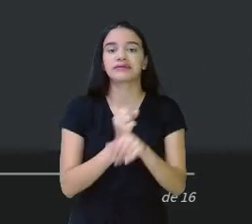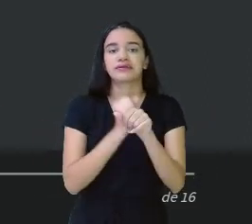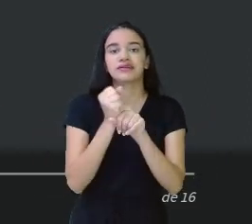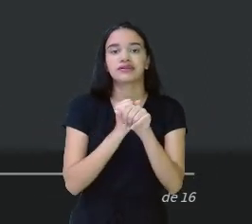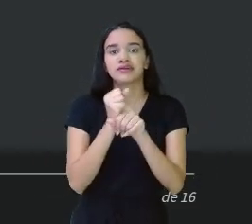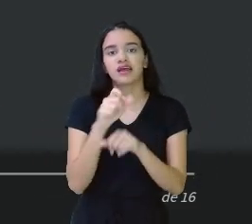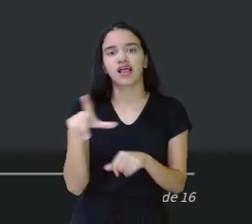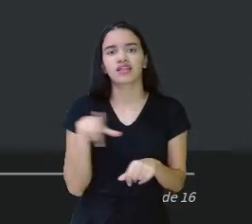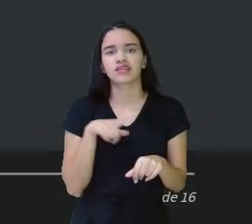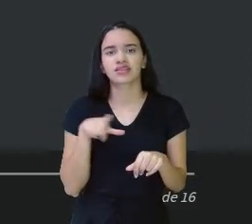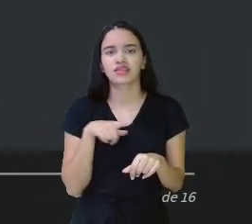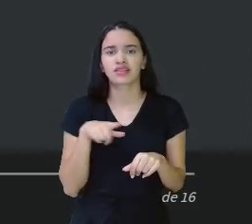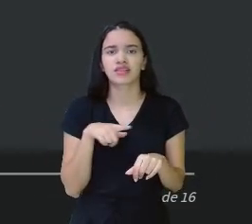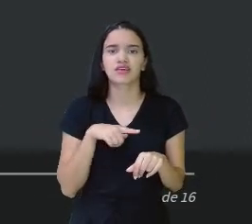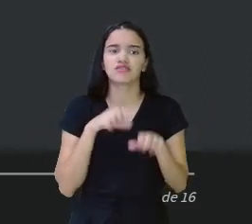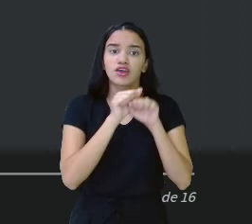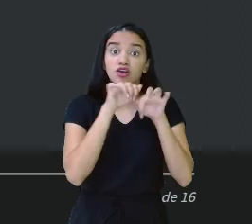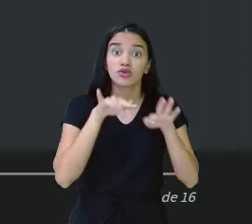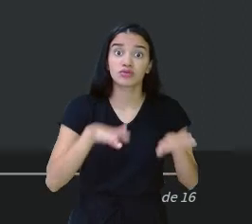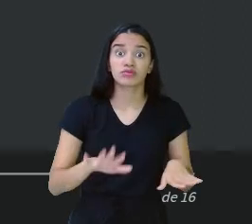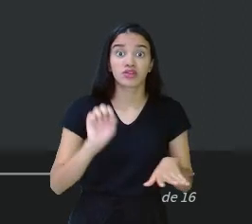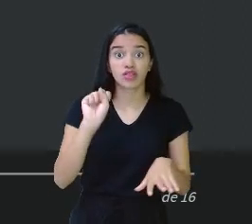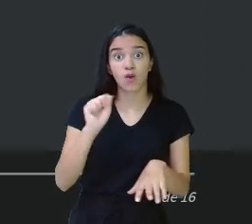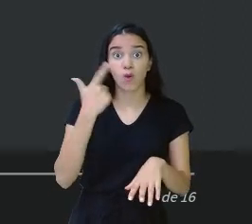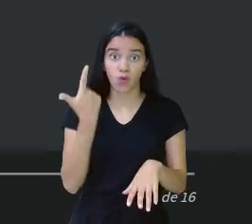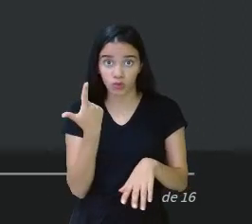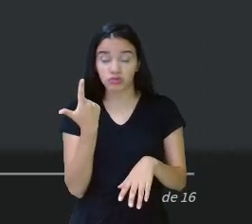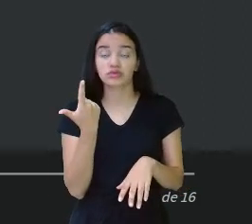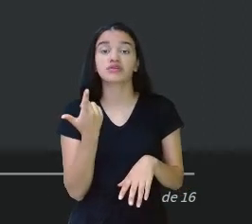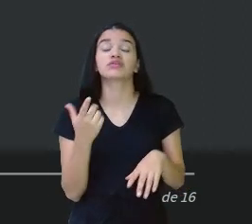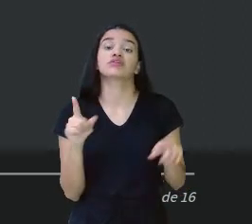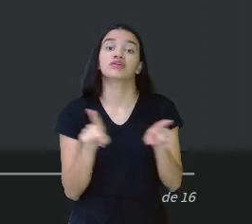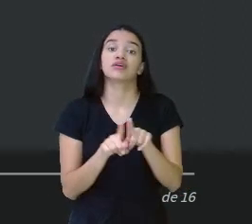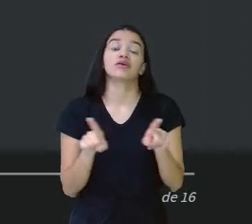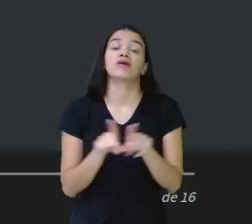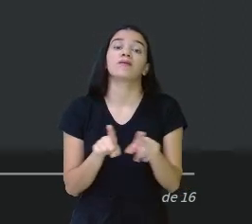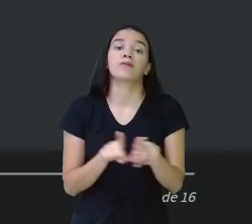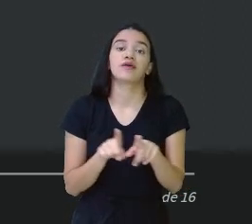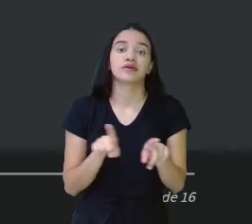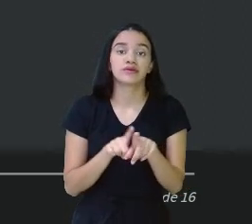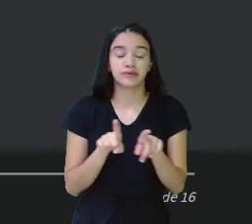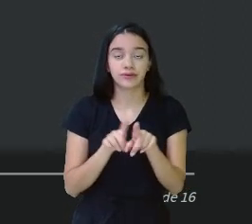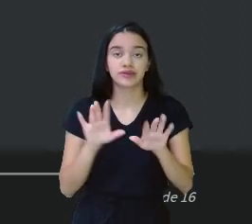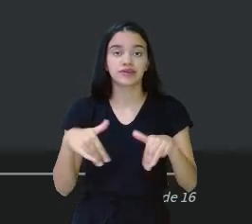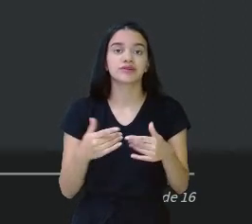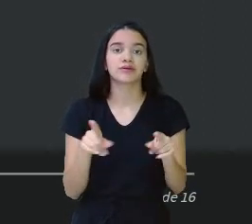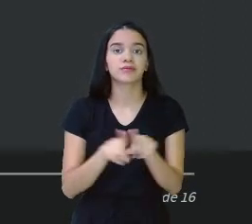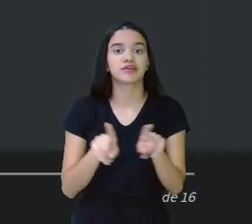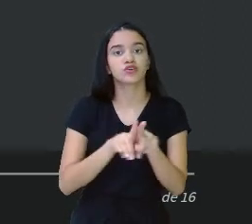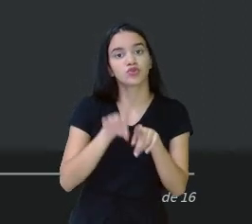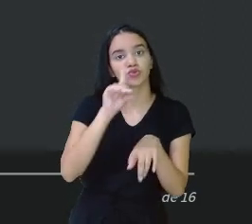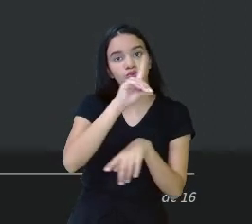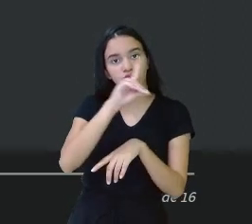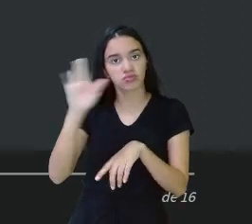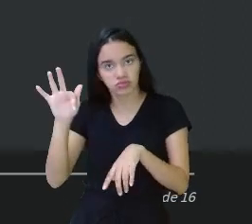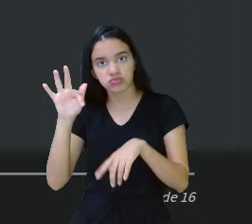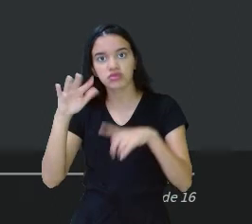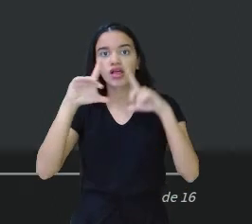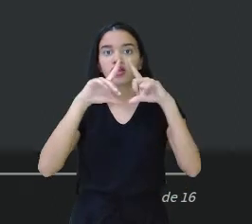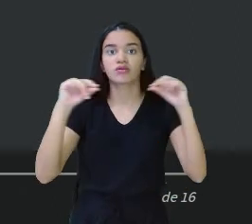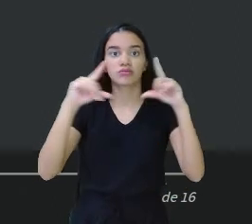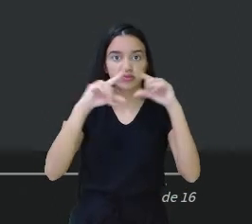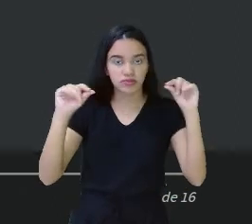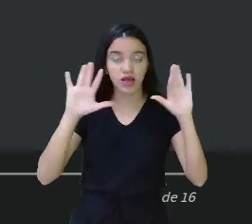já houve proliferação em São Luís, que é a capital do Maranhão, e no Distrito Federal, que é a